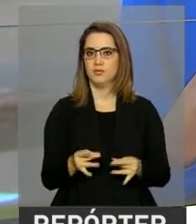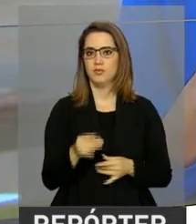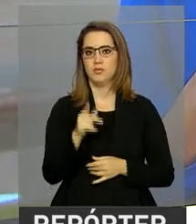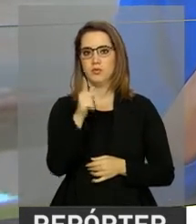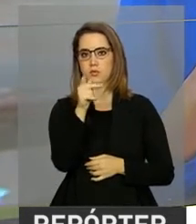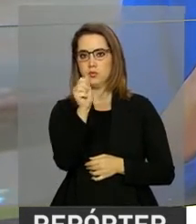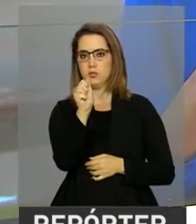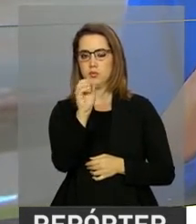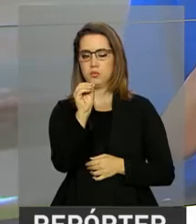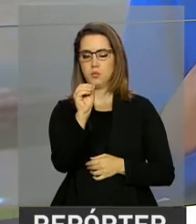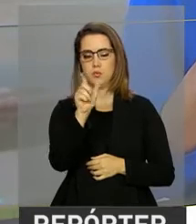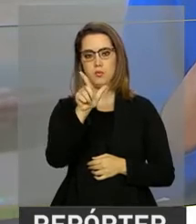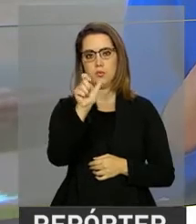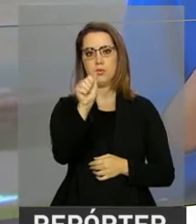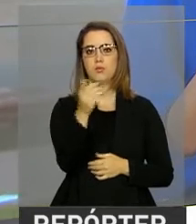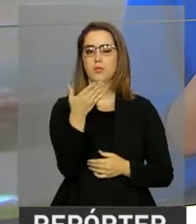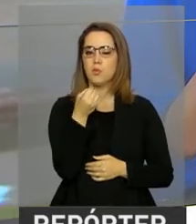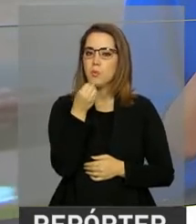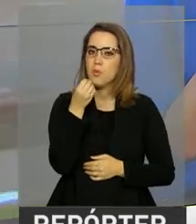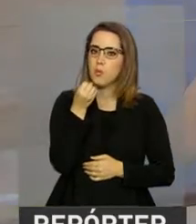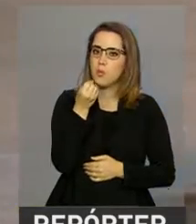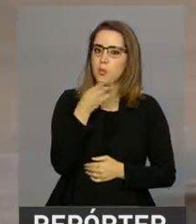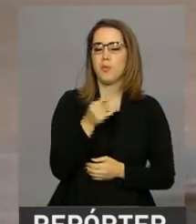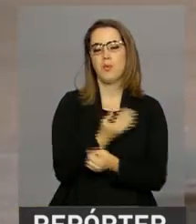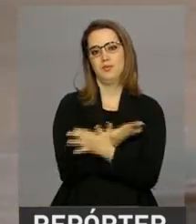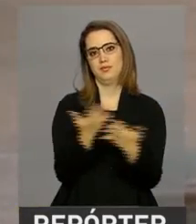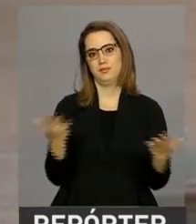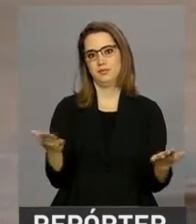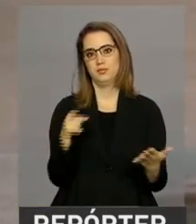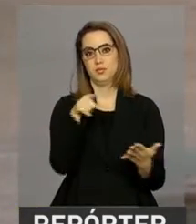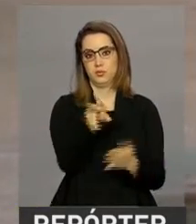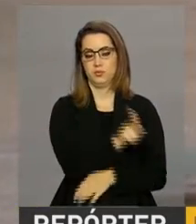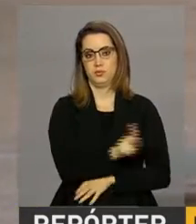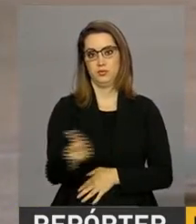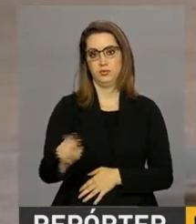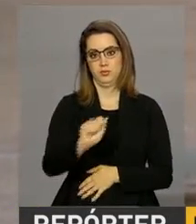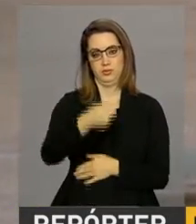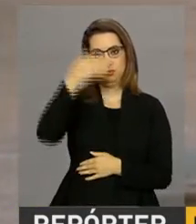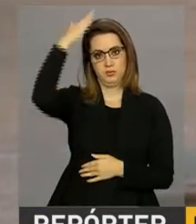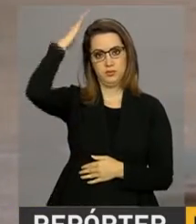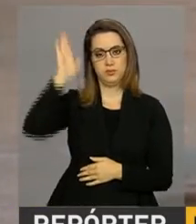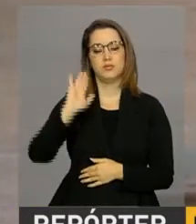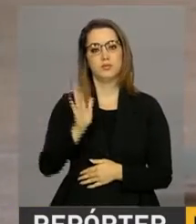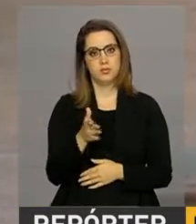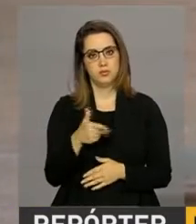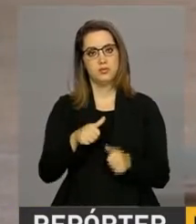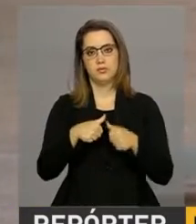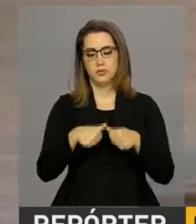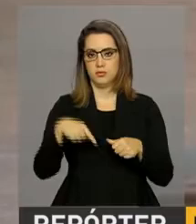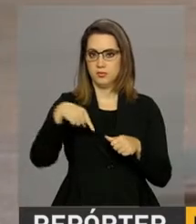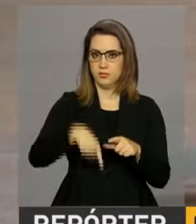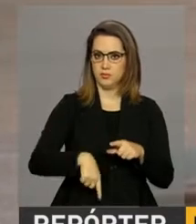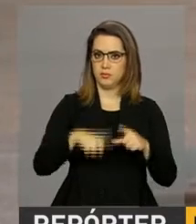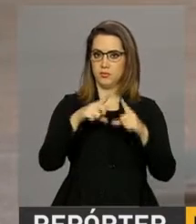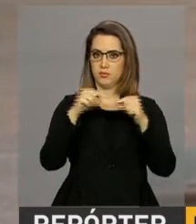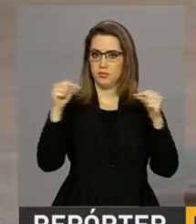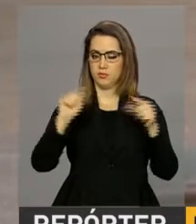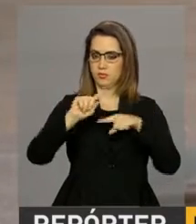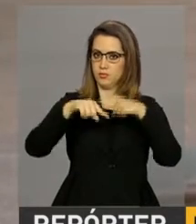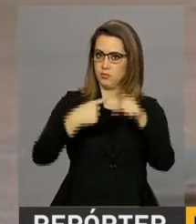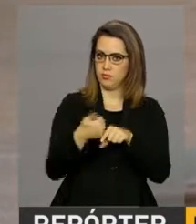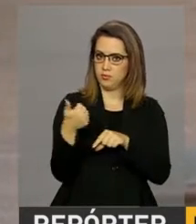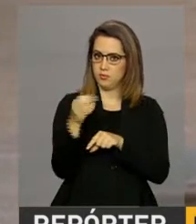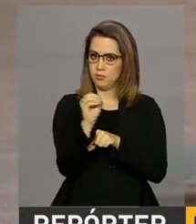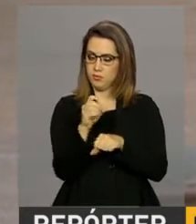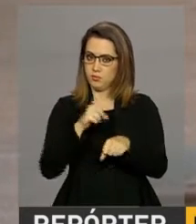você. Oi, Renata, bom dia para você, bom dia a todos. O presidente em exercício Michel Temer ainda está aqui em Brasília, mas daqui a pouco, às 10 horas,